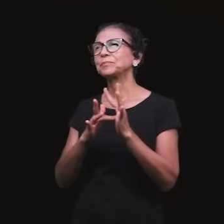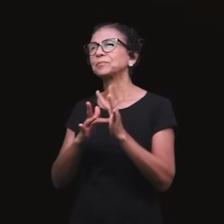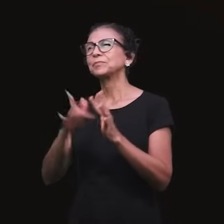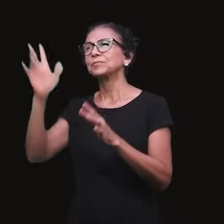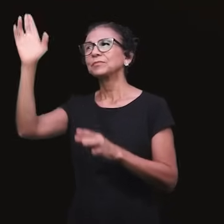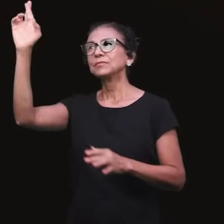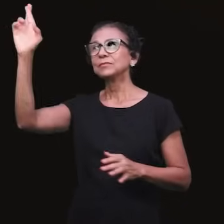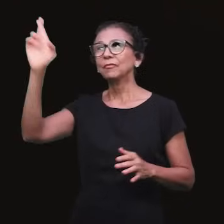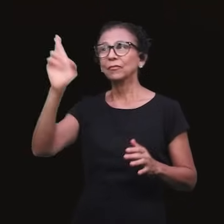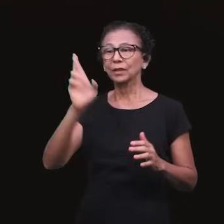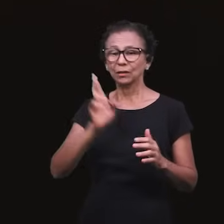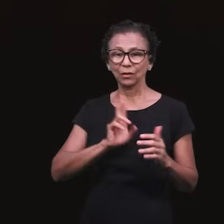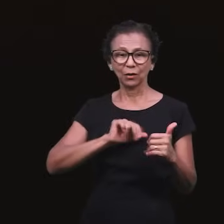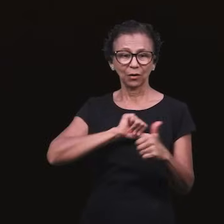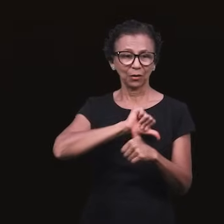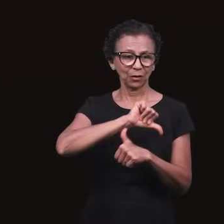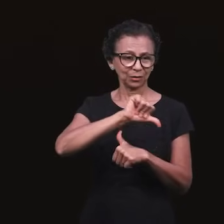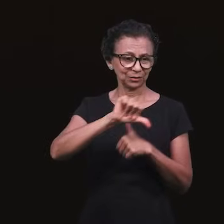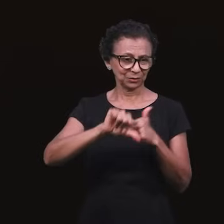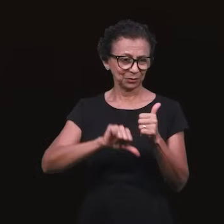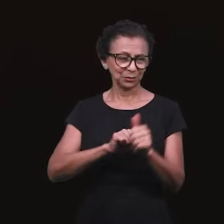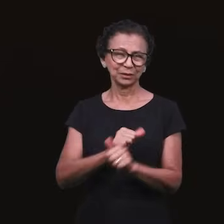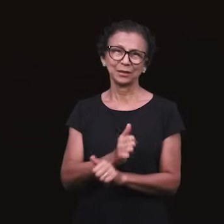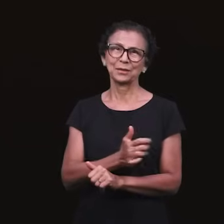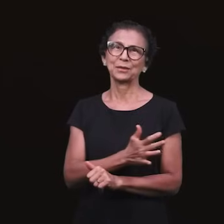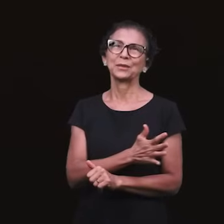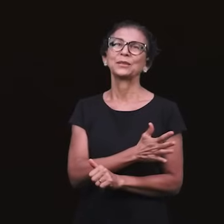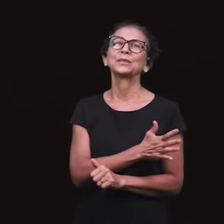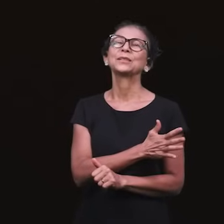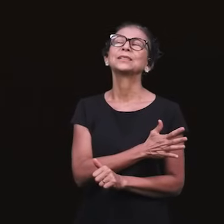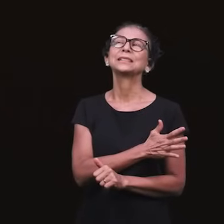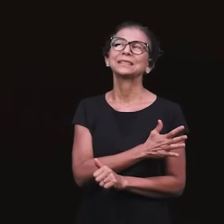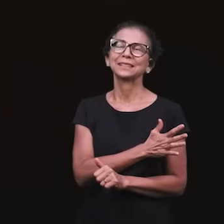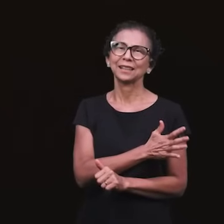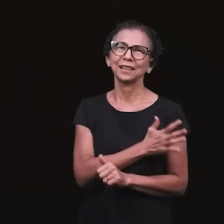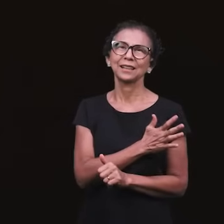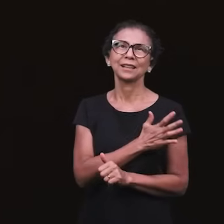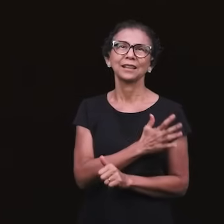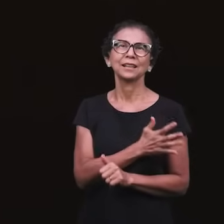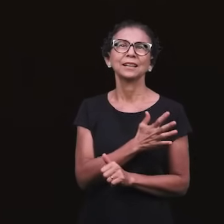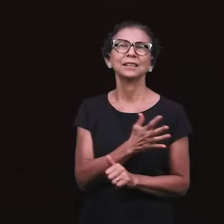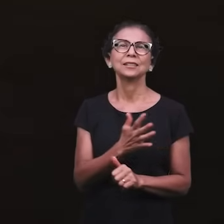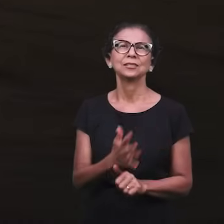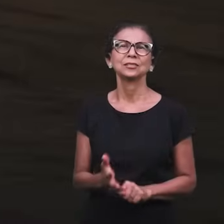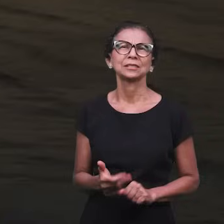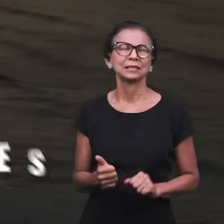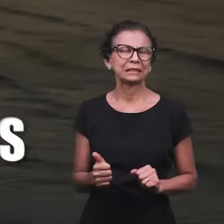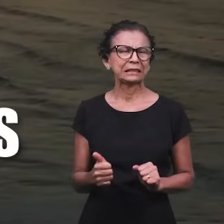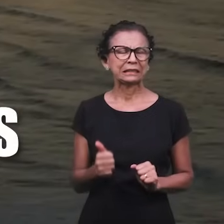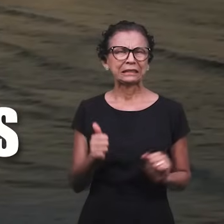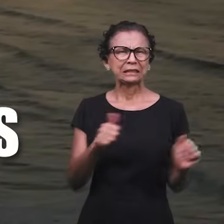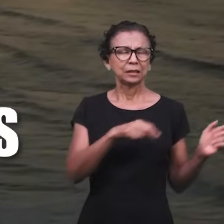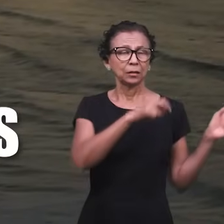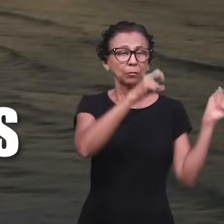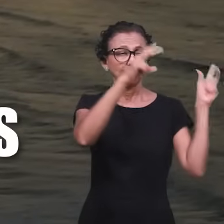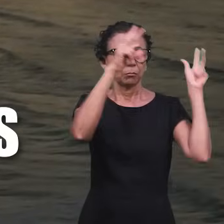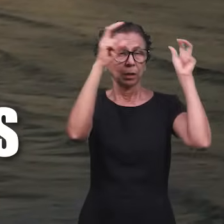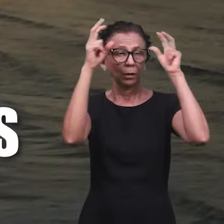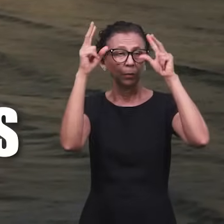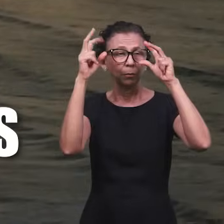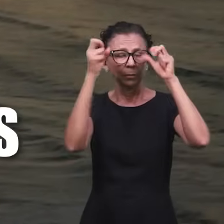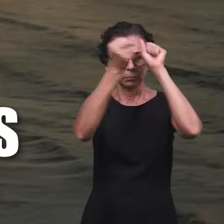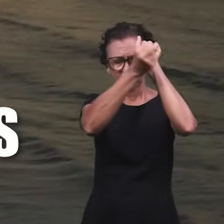Jesus, a luz que brilha em nossos corações, tirando